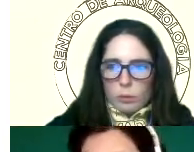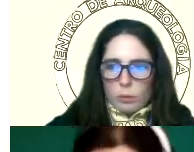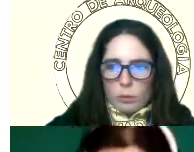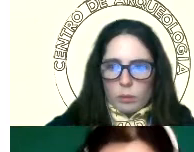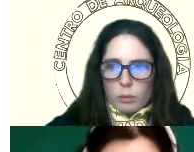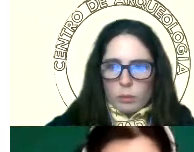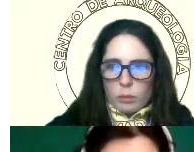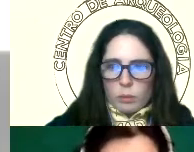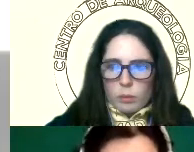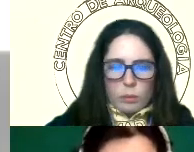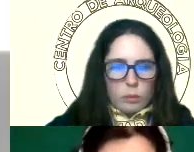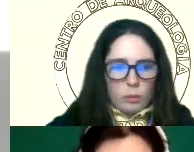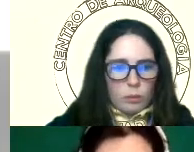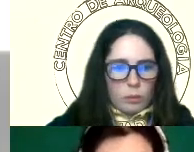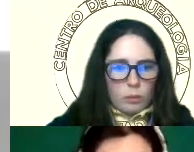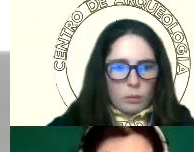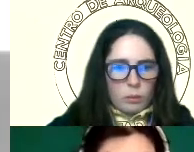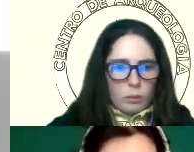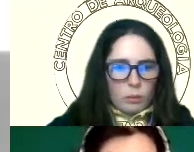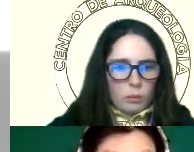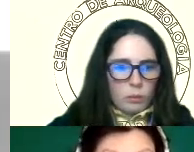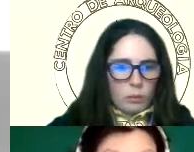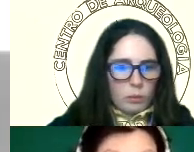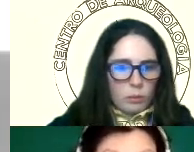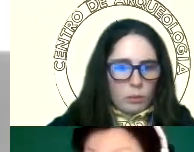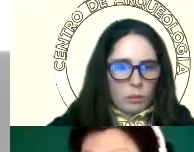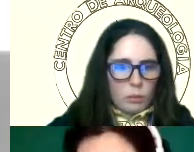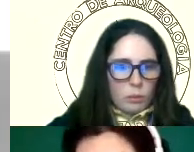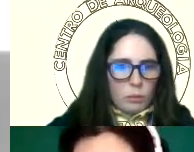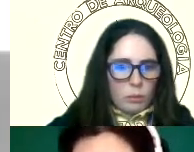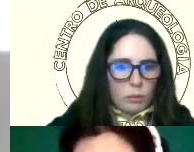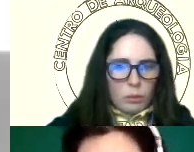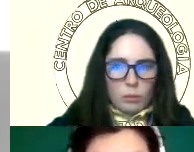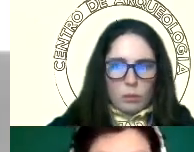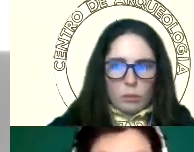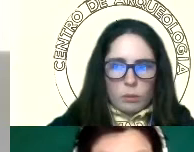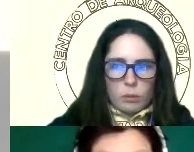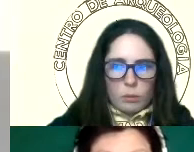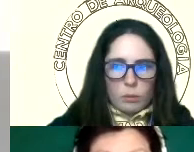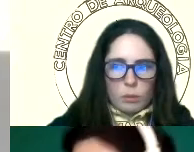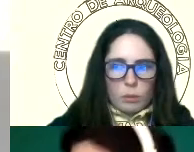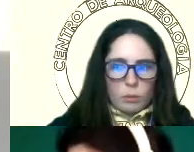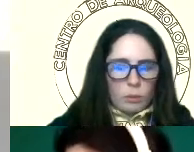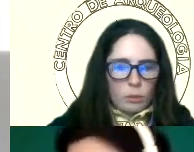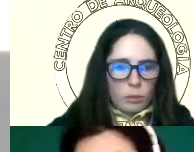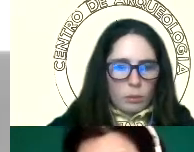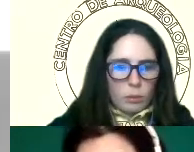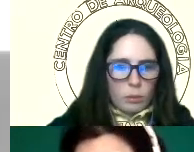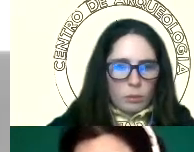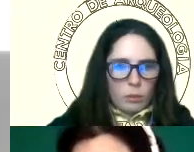enquadra o trabalho que aí vem. E chegamos ao convento dos Capuzes da Caparica. Portanto, o convento dos Capuzes da